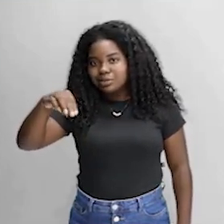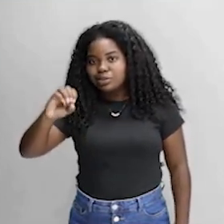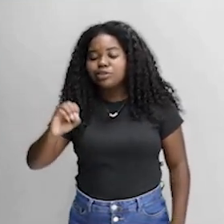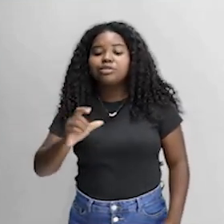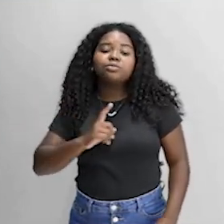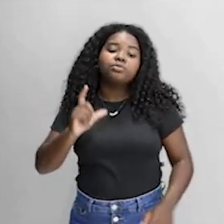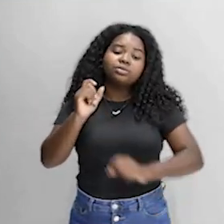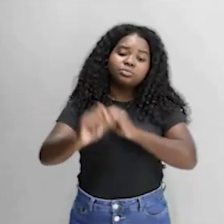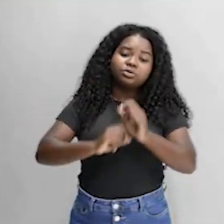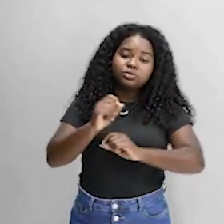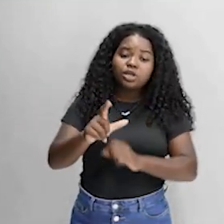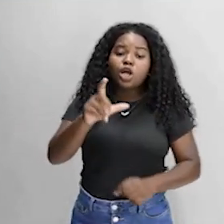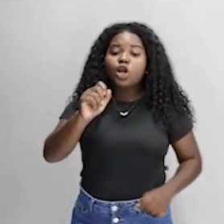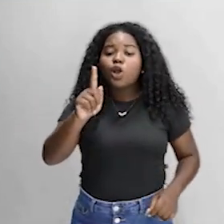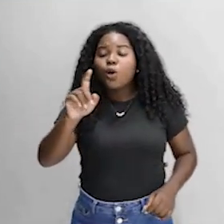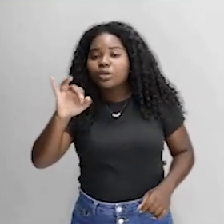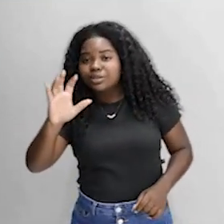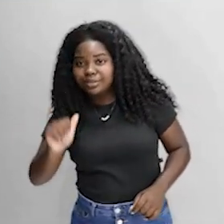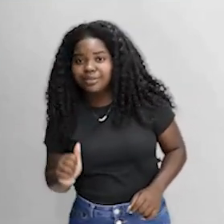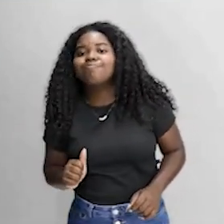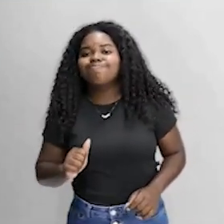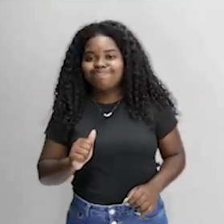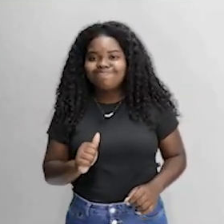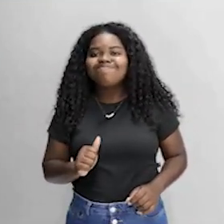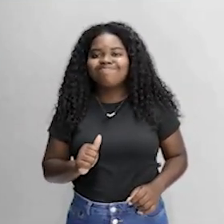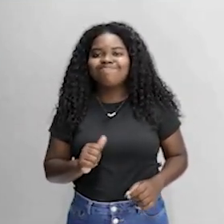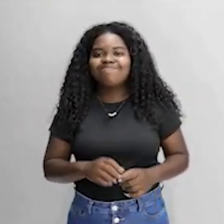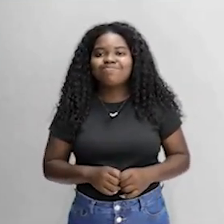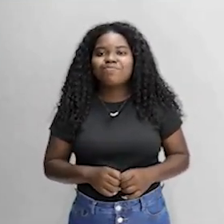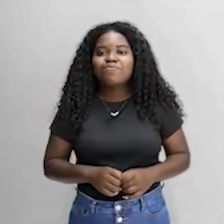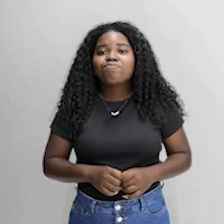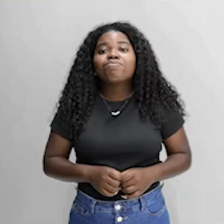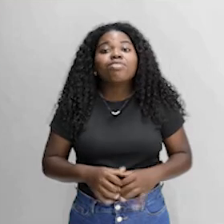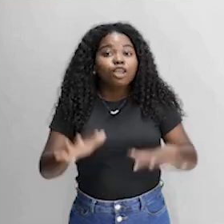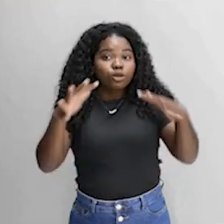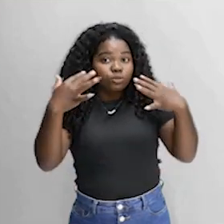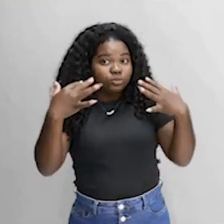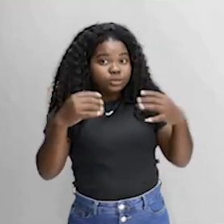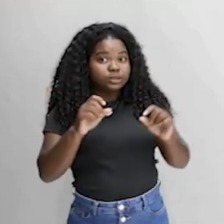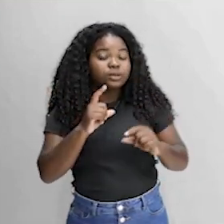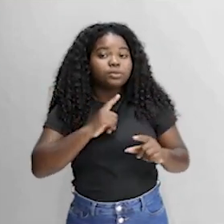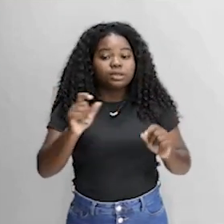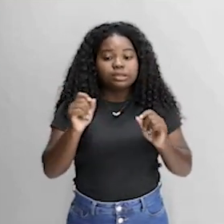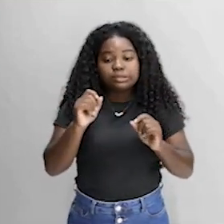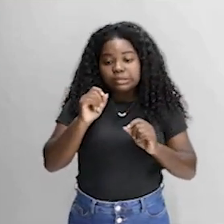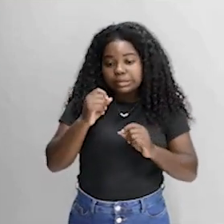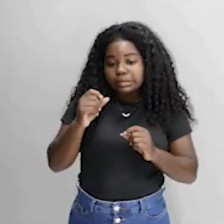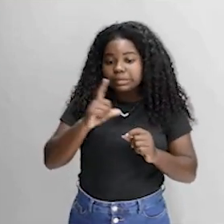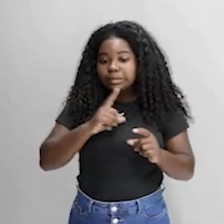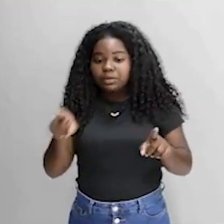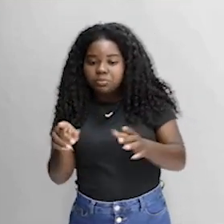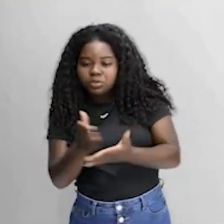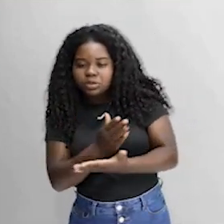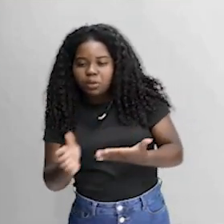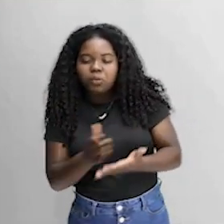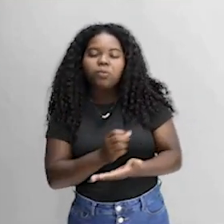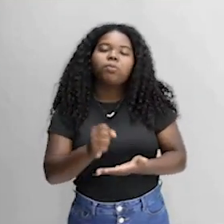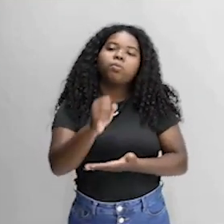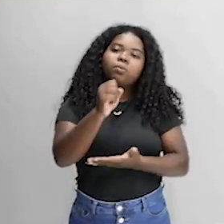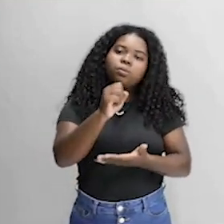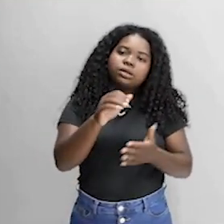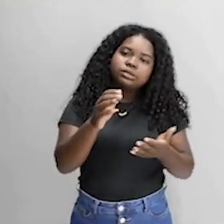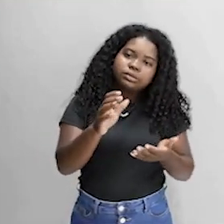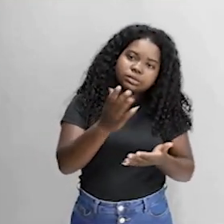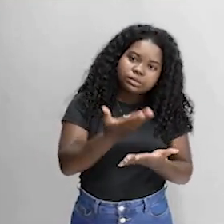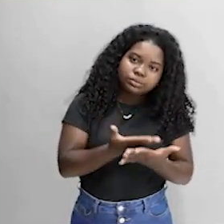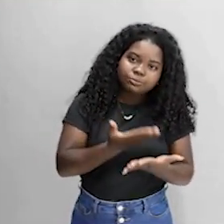lógica, nós vamos falar do silogismo. O silogismo na lógica, eu quero chamar a tua atenção, que nós já temos algumas aulas aqui gravadas sobre isso. E aí eu quero